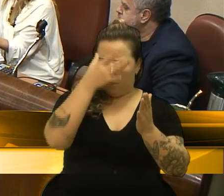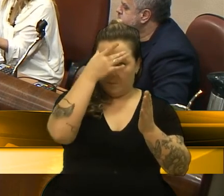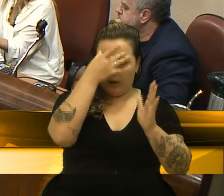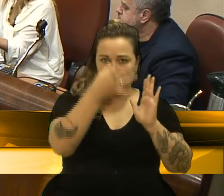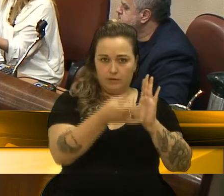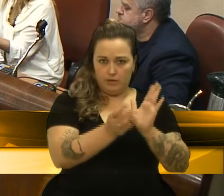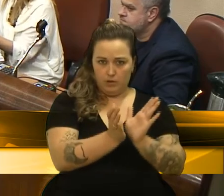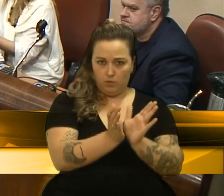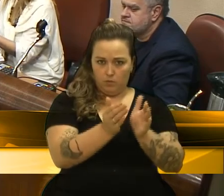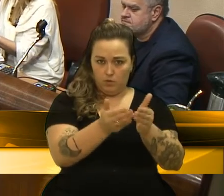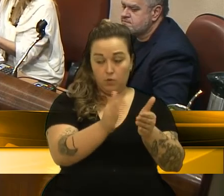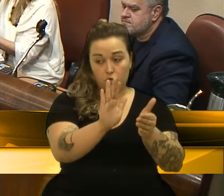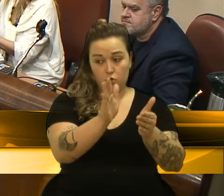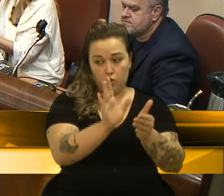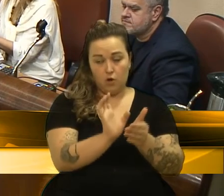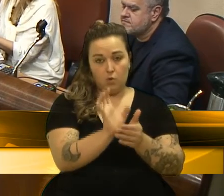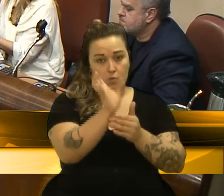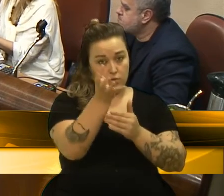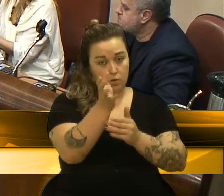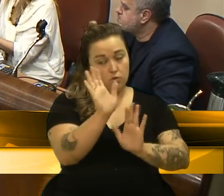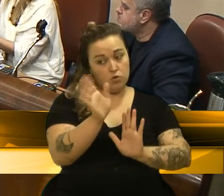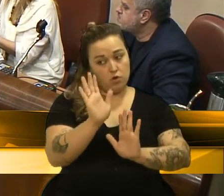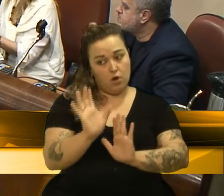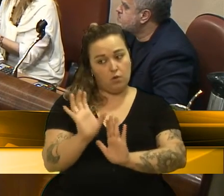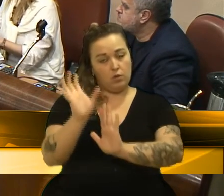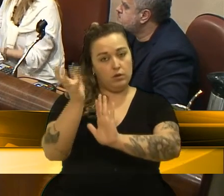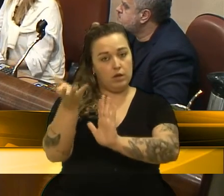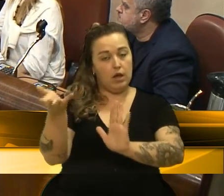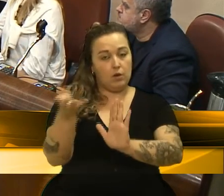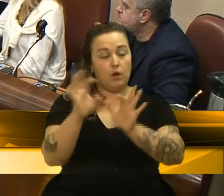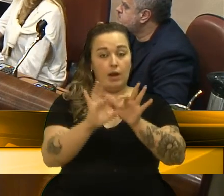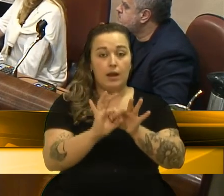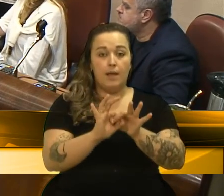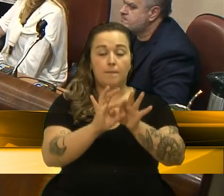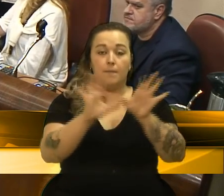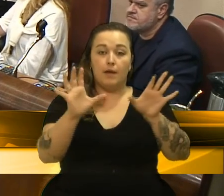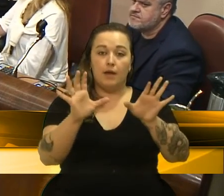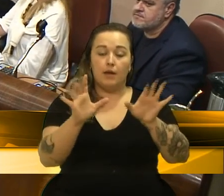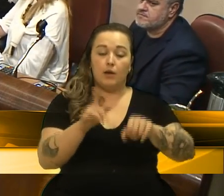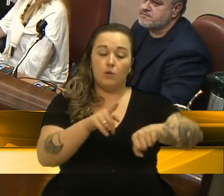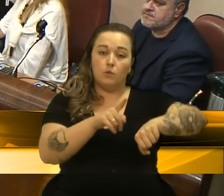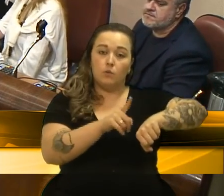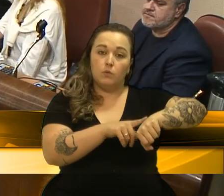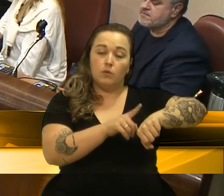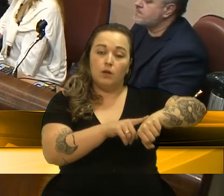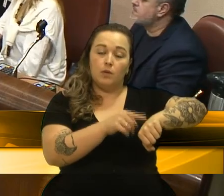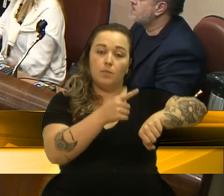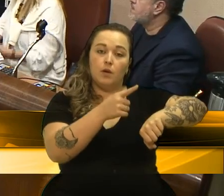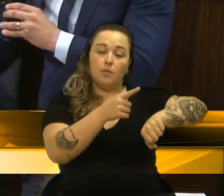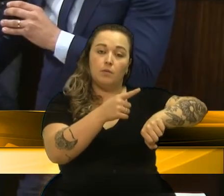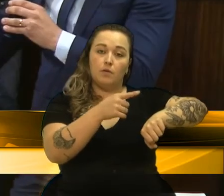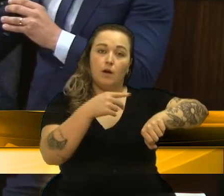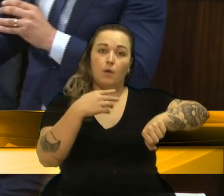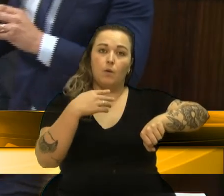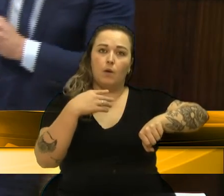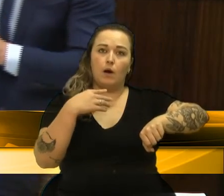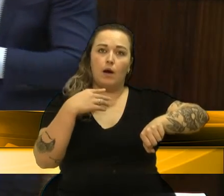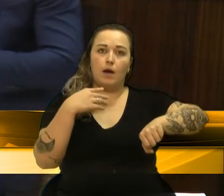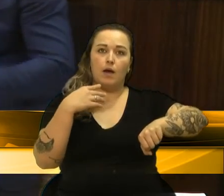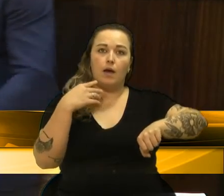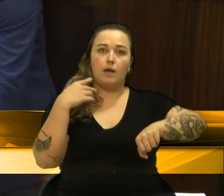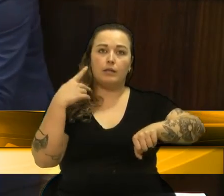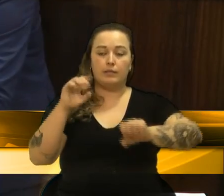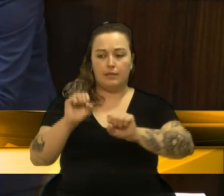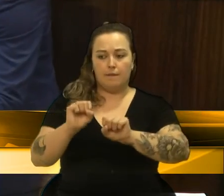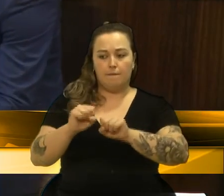ocorreu. Agora nós vamos disponibilizar um espaço aos vereadores. A defesa se insurge, presidente,